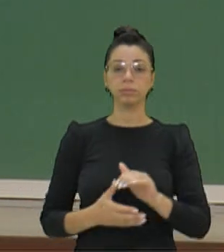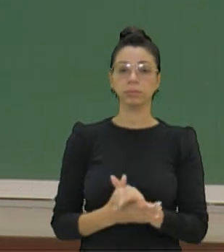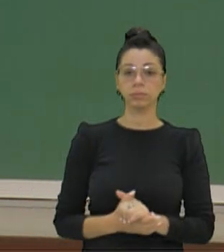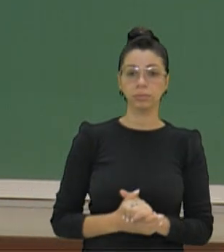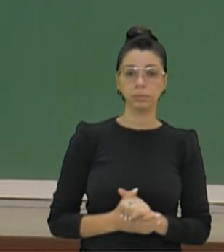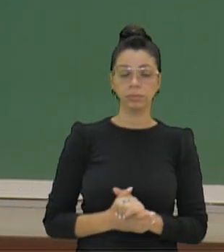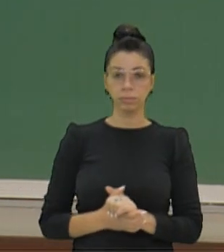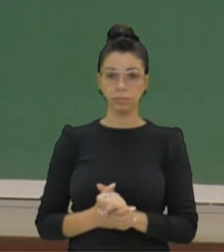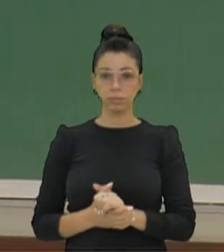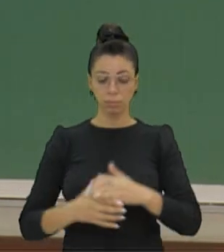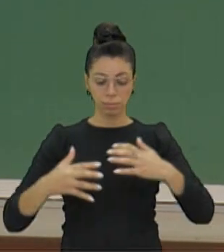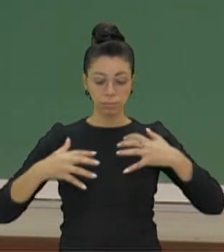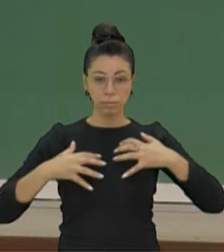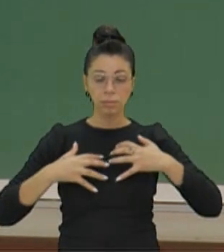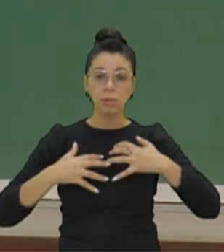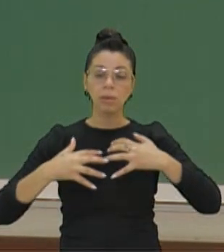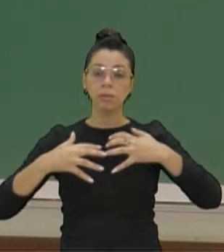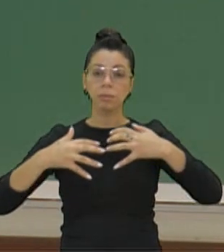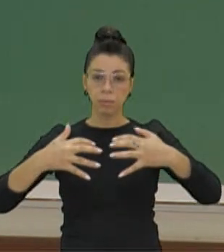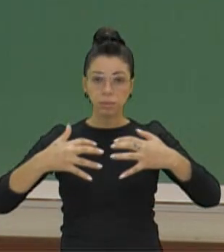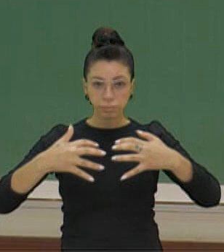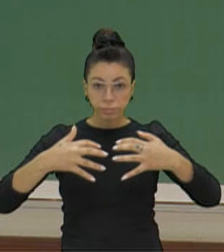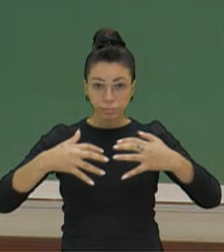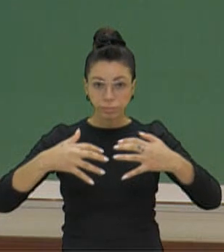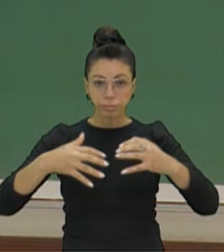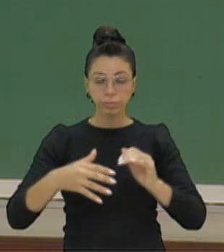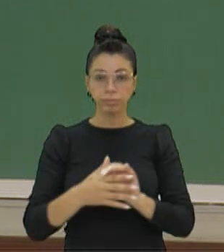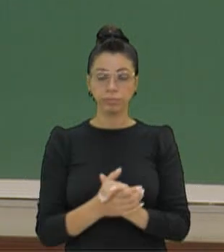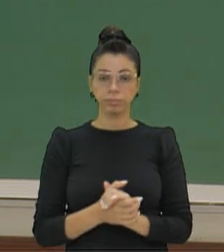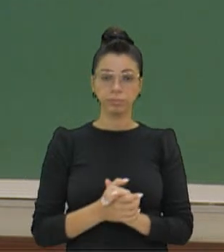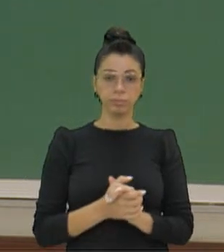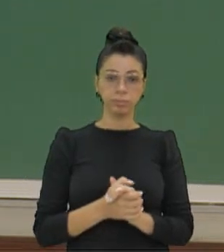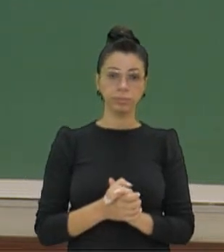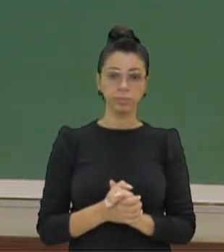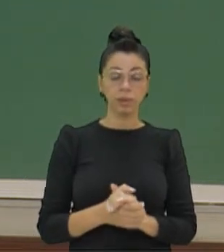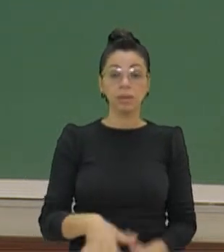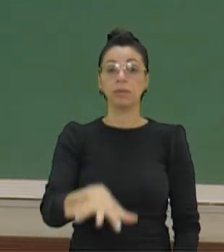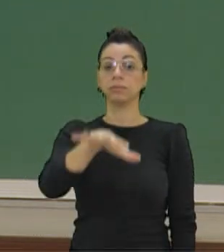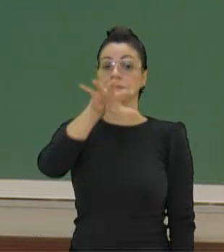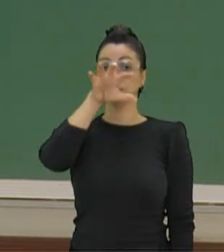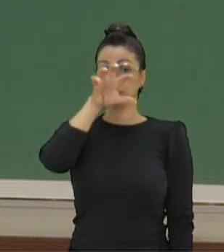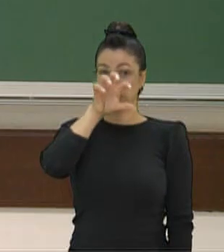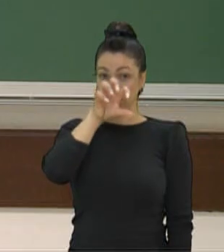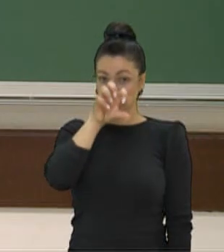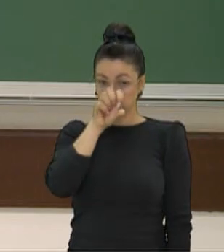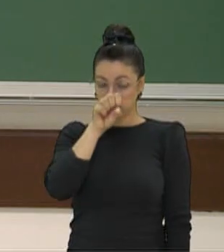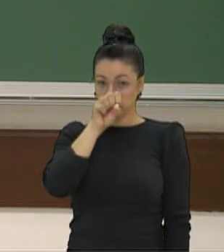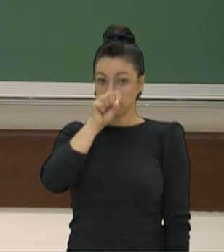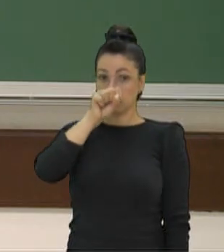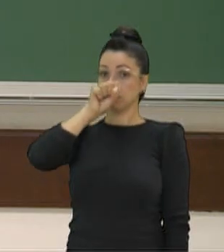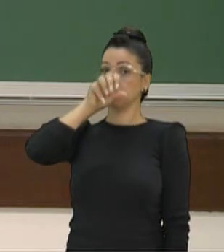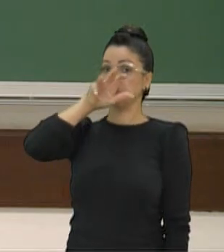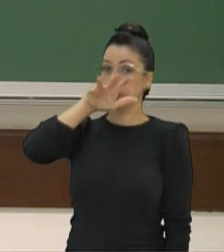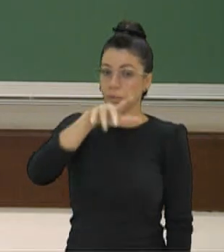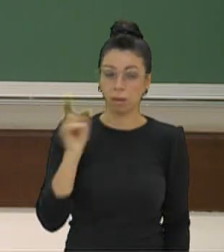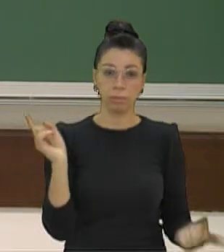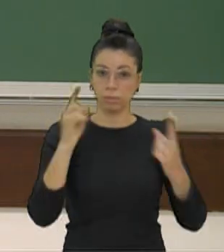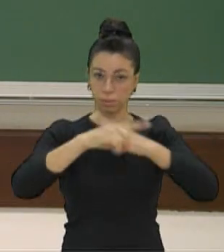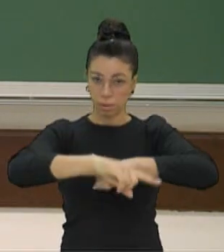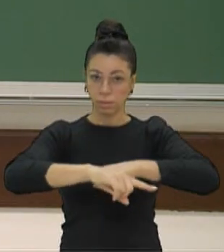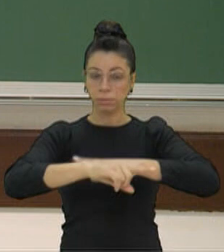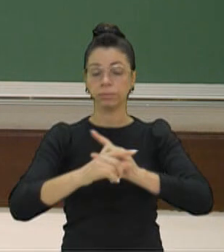da cavidade da caixa torácica aumenta. Isso na inspiração. Na expiração é o